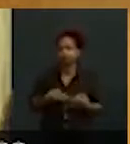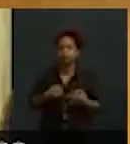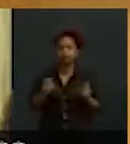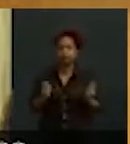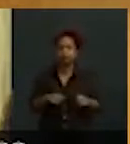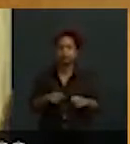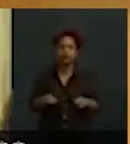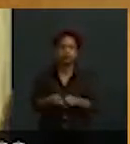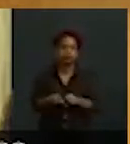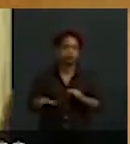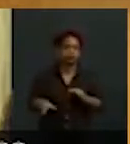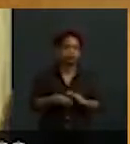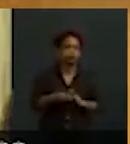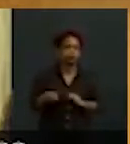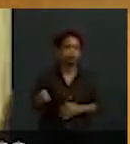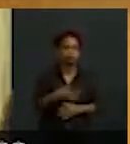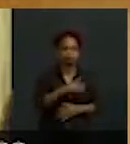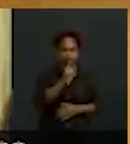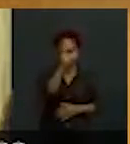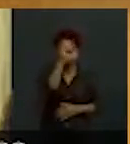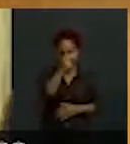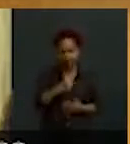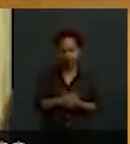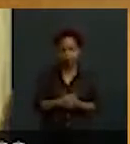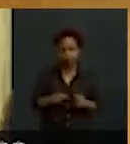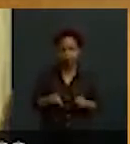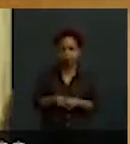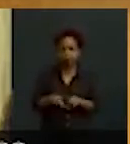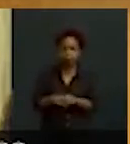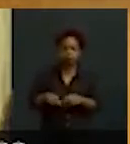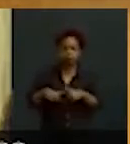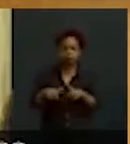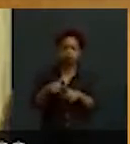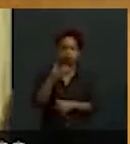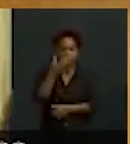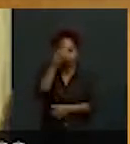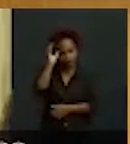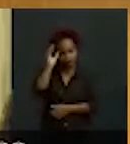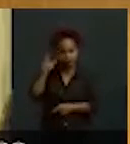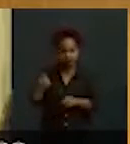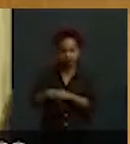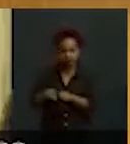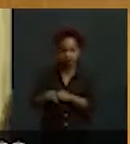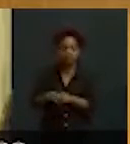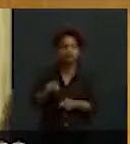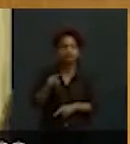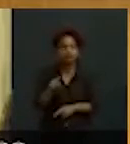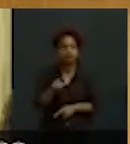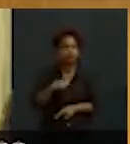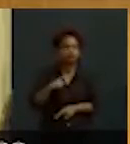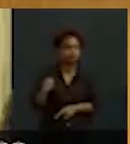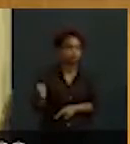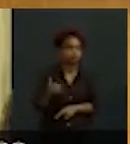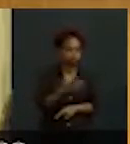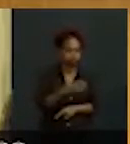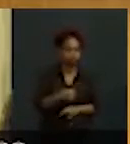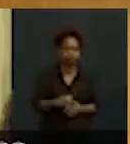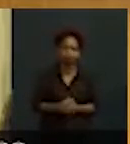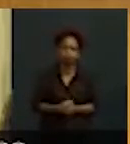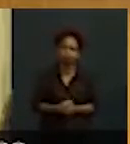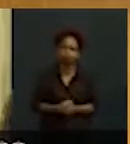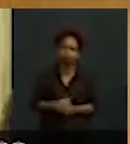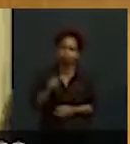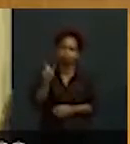na implantação de novas ideias, na geração de conhecimento e na geração de inovação.